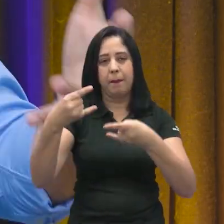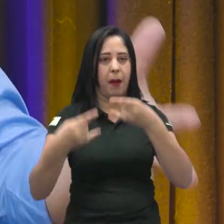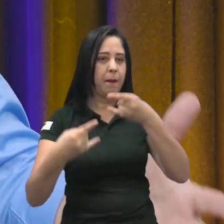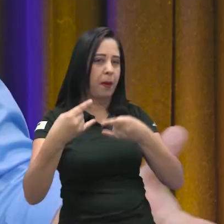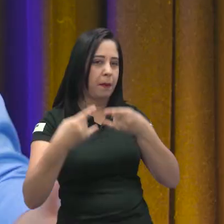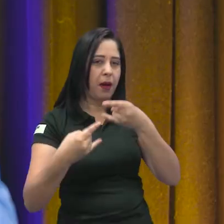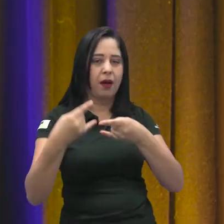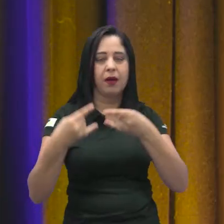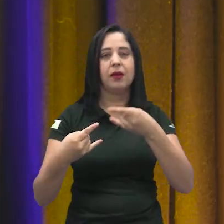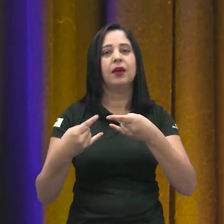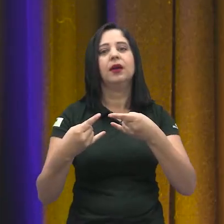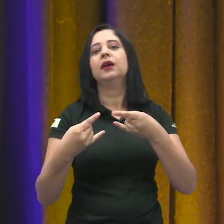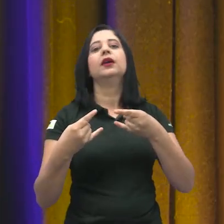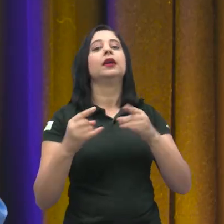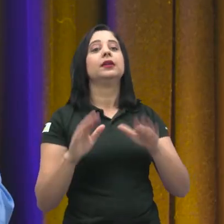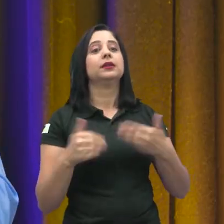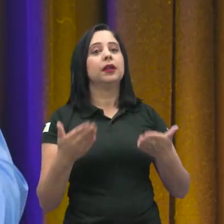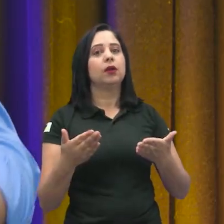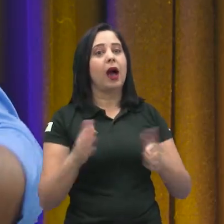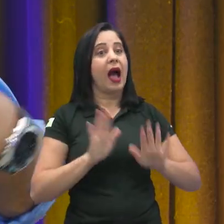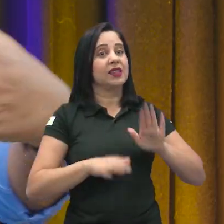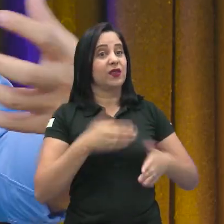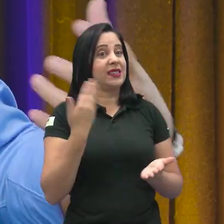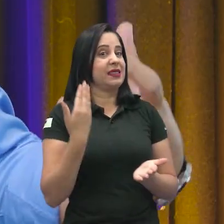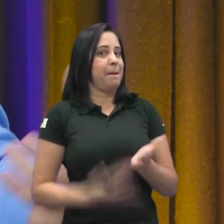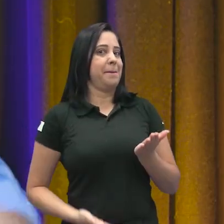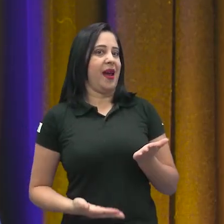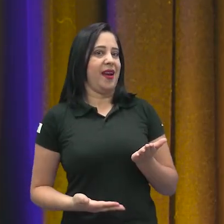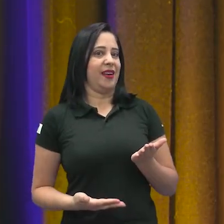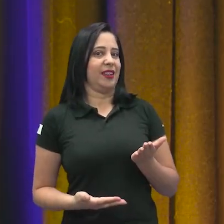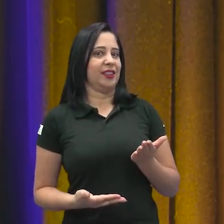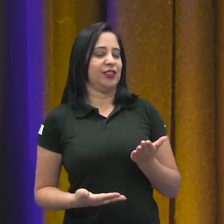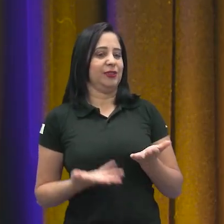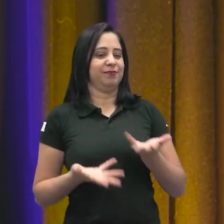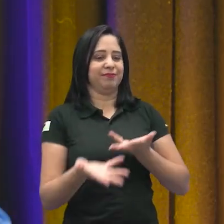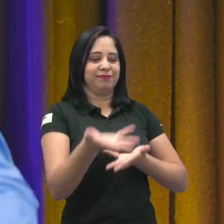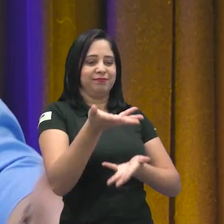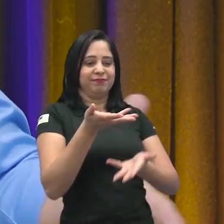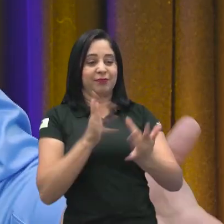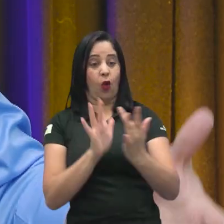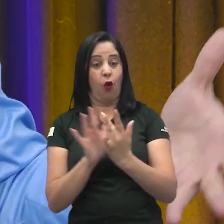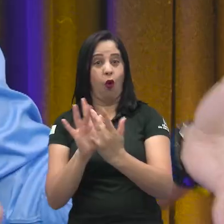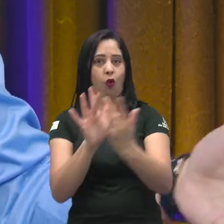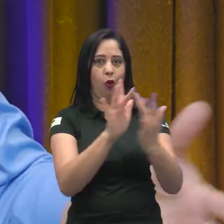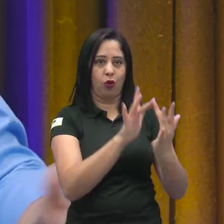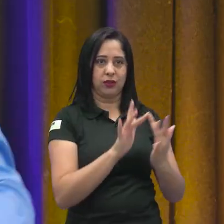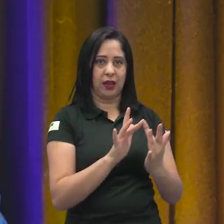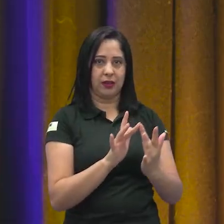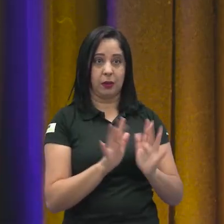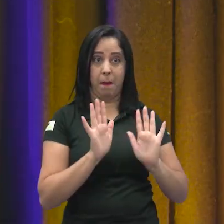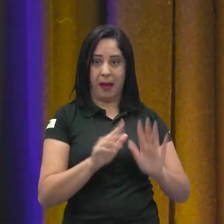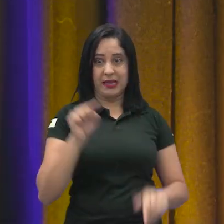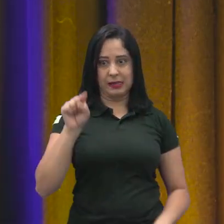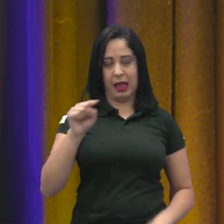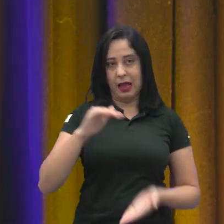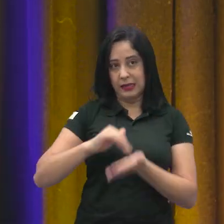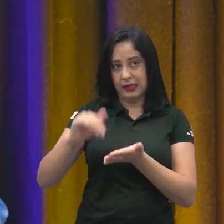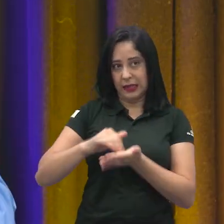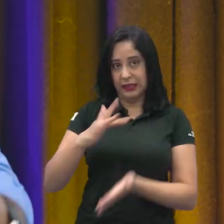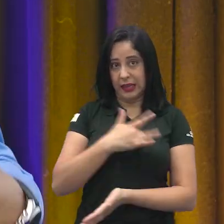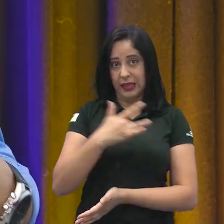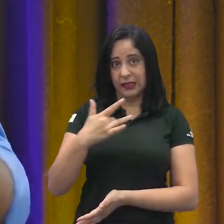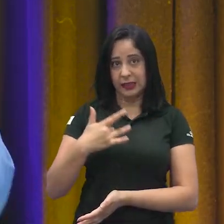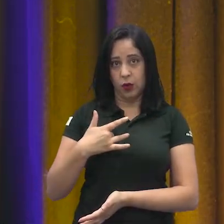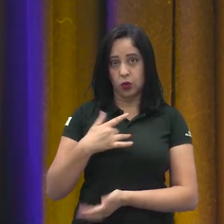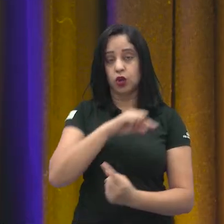plataformas, as próprias redes sociais, a gente acaba perdendo muito dessa vinculação humana. O nosso trabalho, por exemplo, na Secretaria de Saúde,